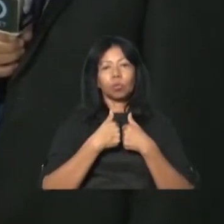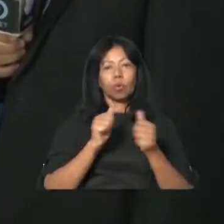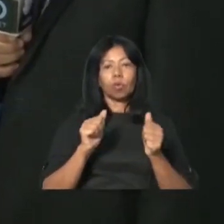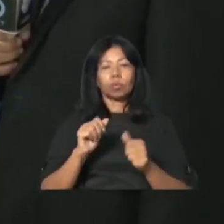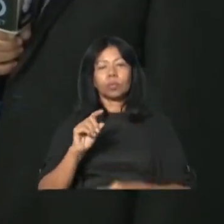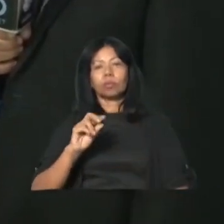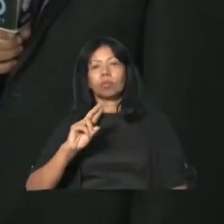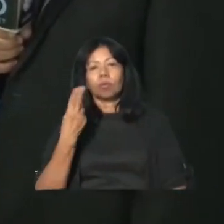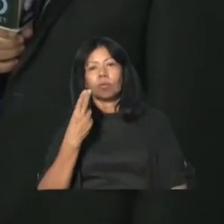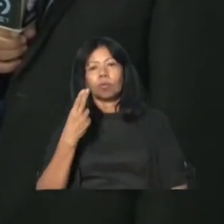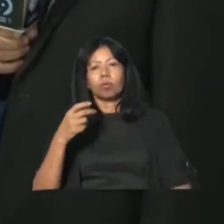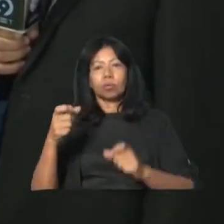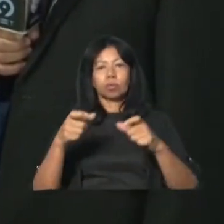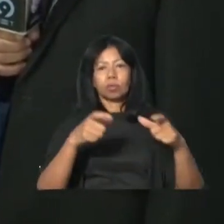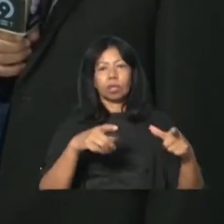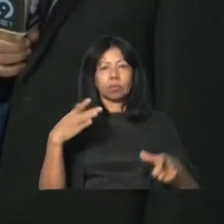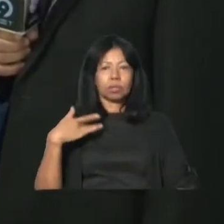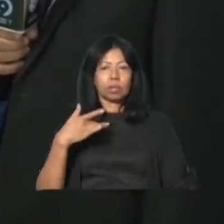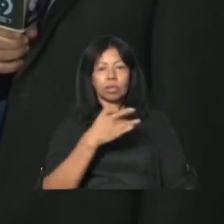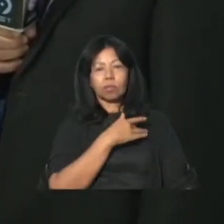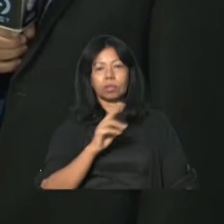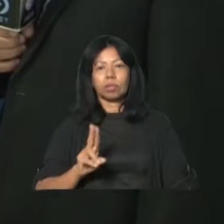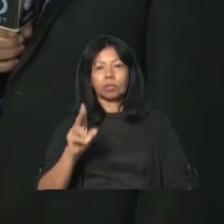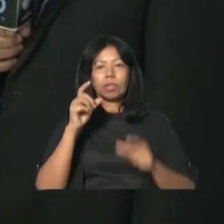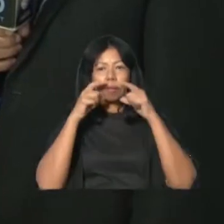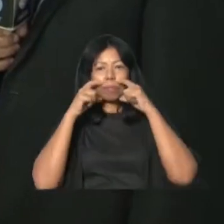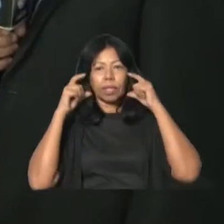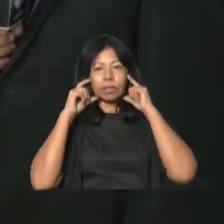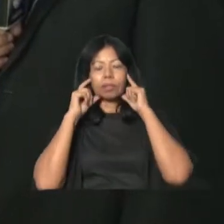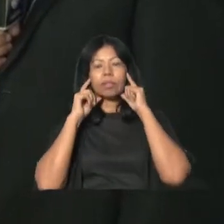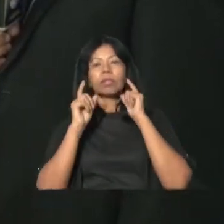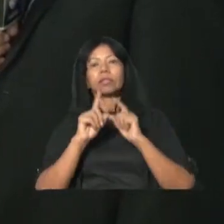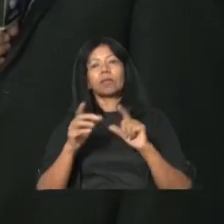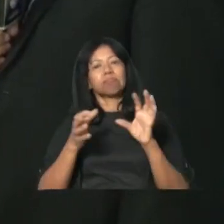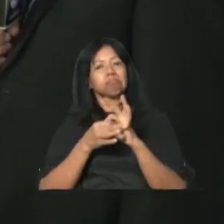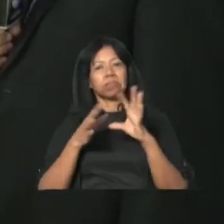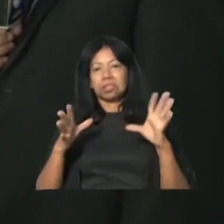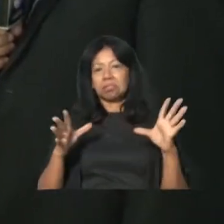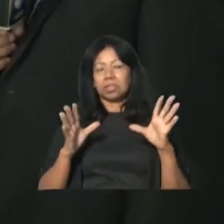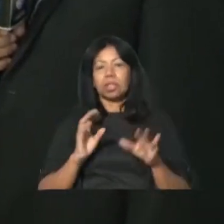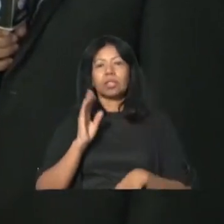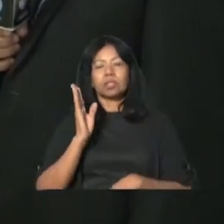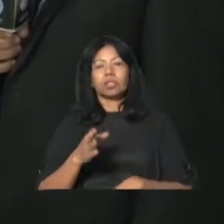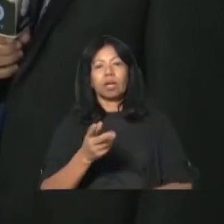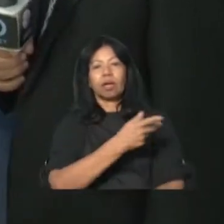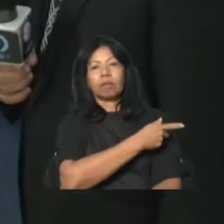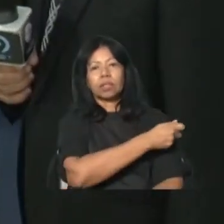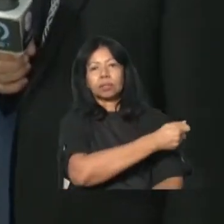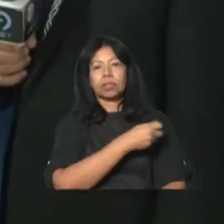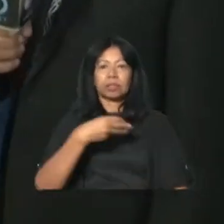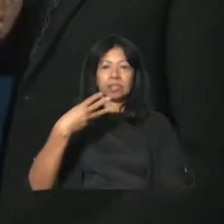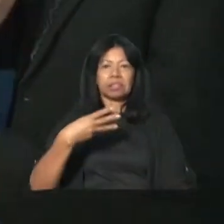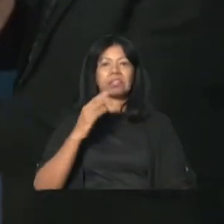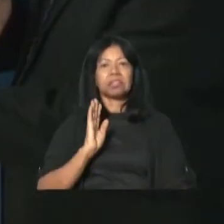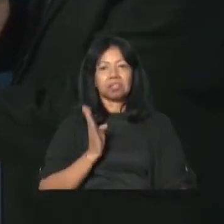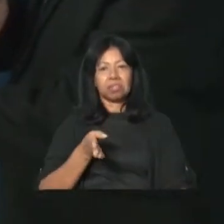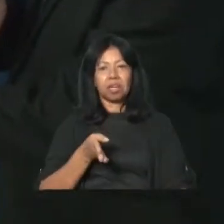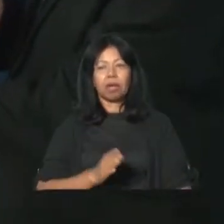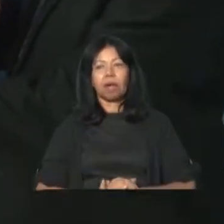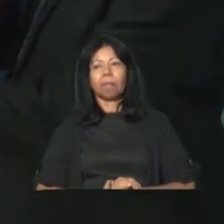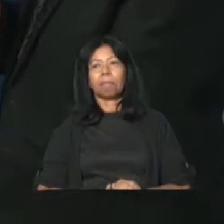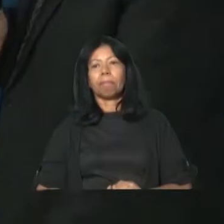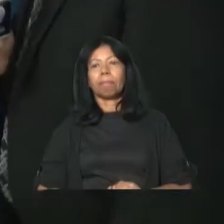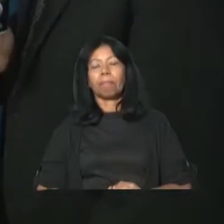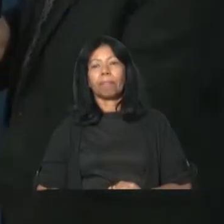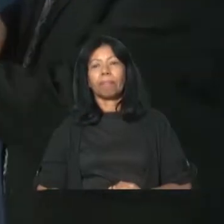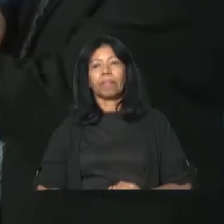mesmo qualquer local de saúde, aí terá que usar máscara. Caso contrário, podemos ficar livremente. Já tomei a terceira dose, creio que você deve ter tomado a terceira também. Vou para a quarta, assim,